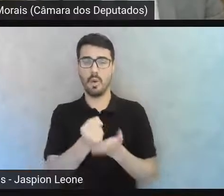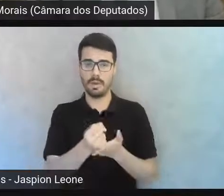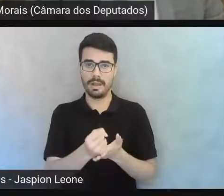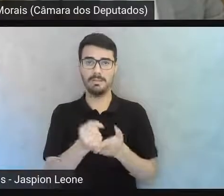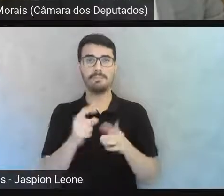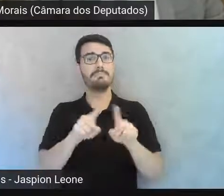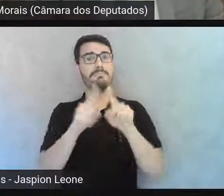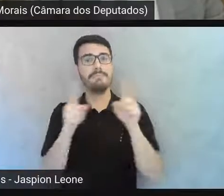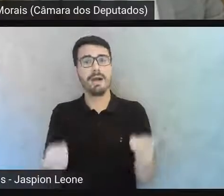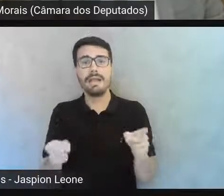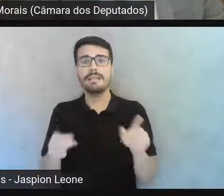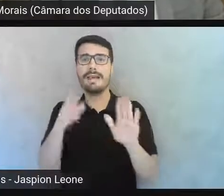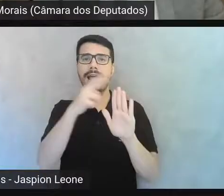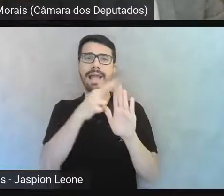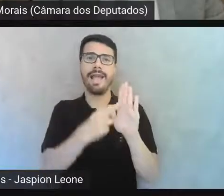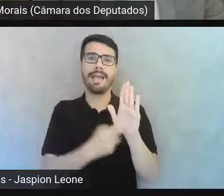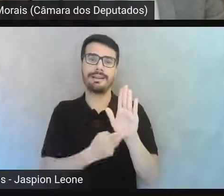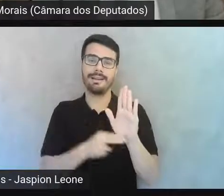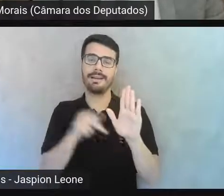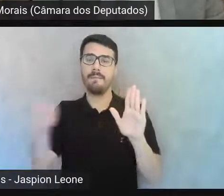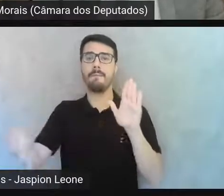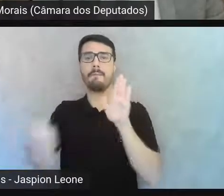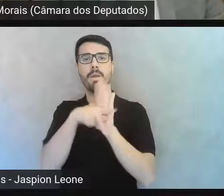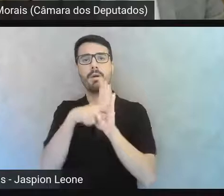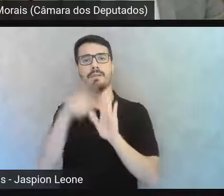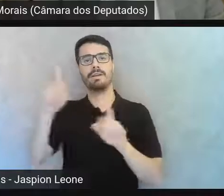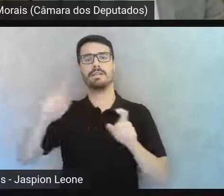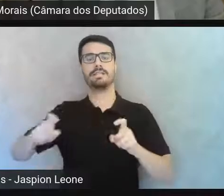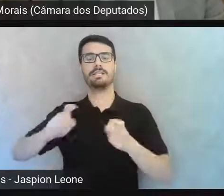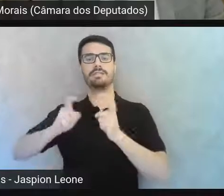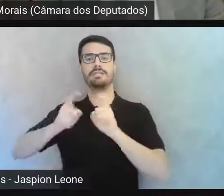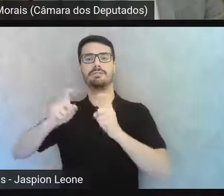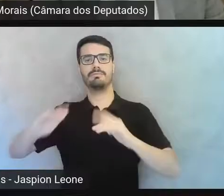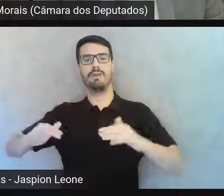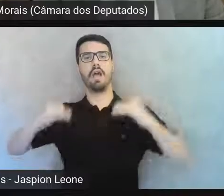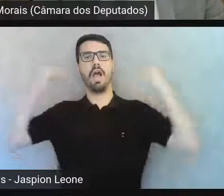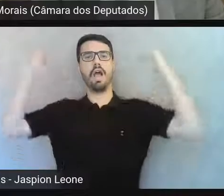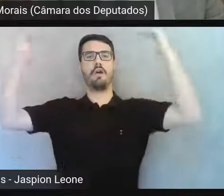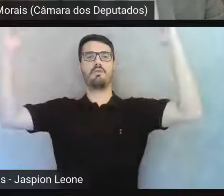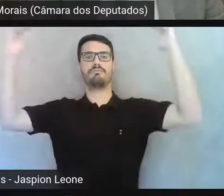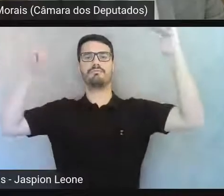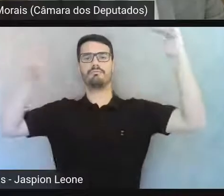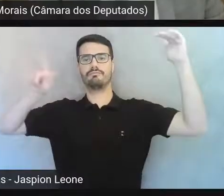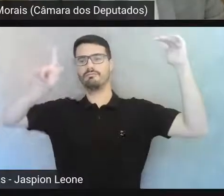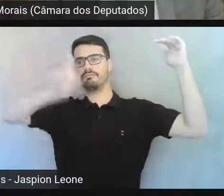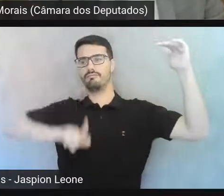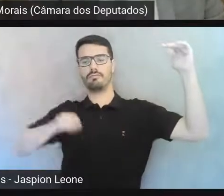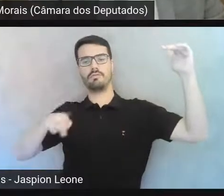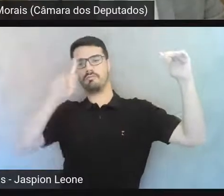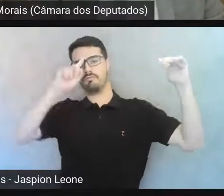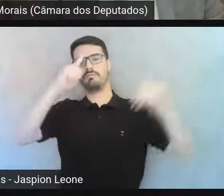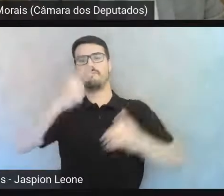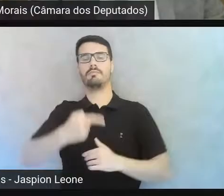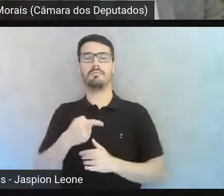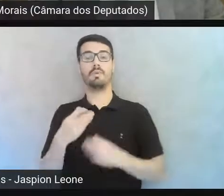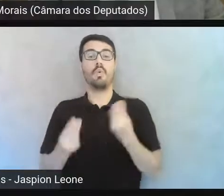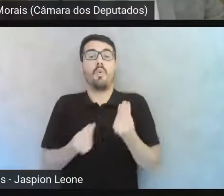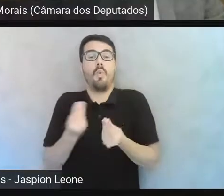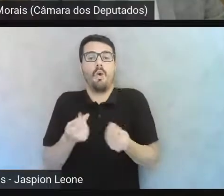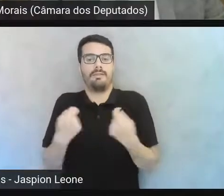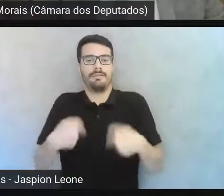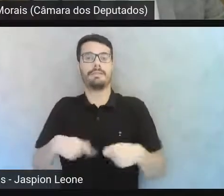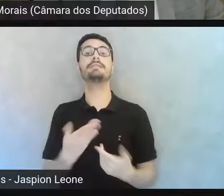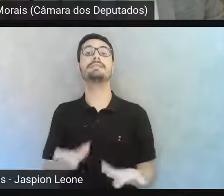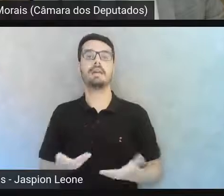uma diretriz da alta administração, né, dizendo qual é a necessidade da administração.